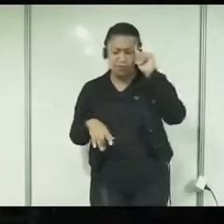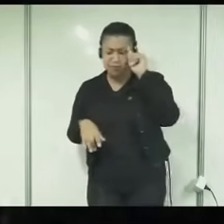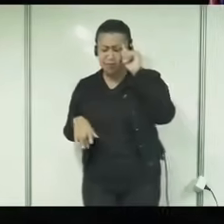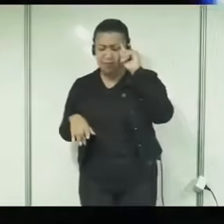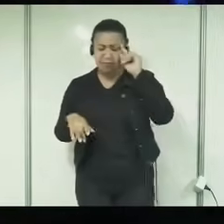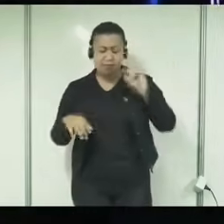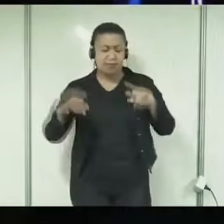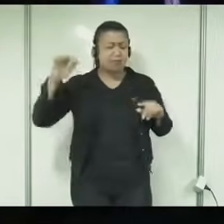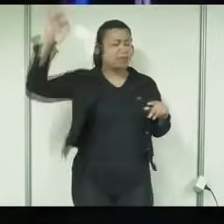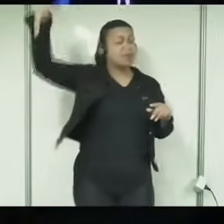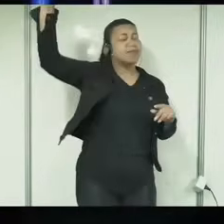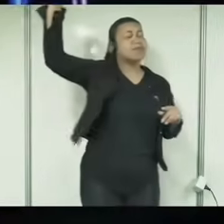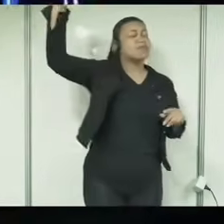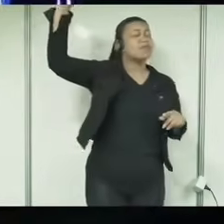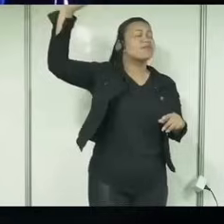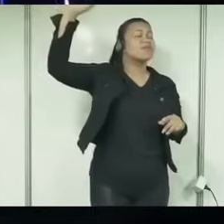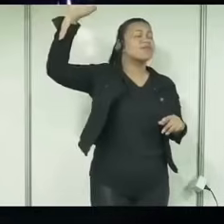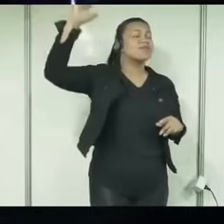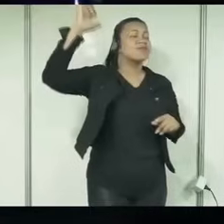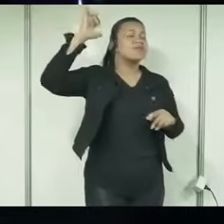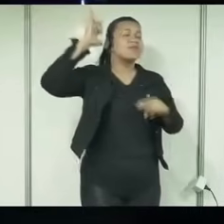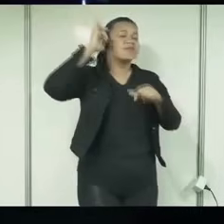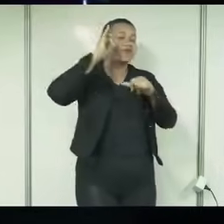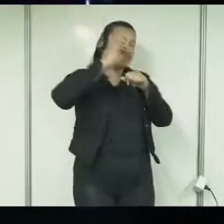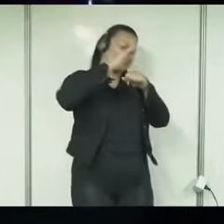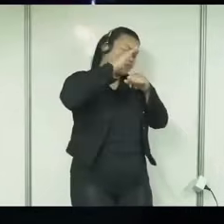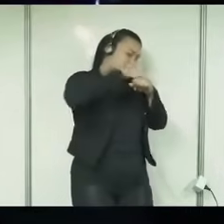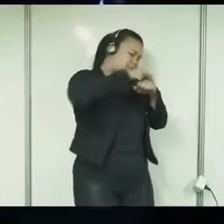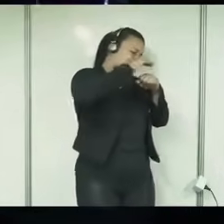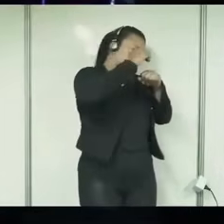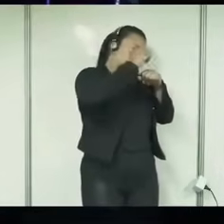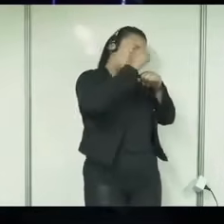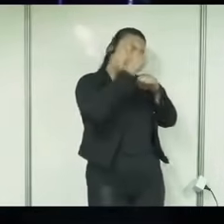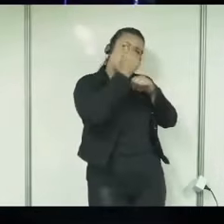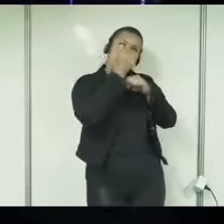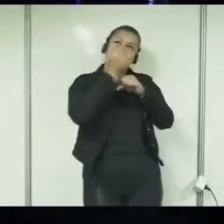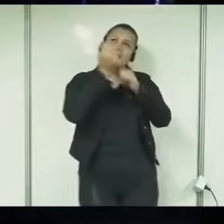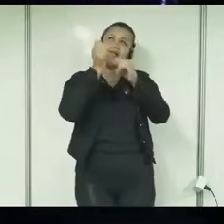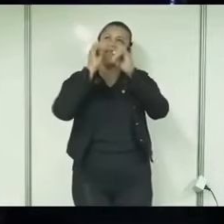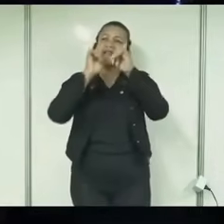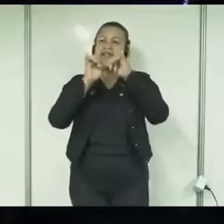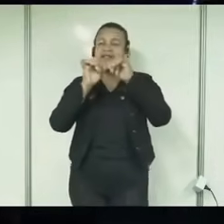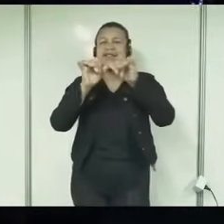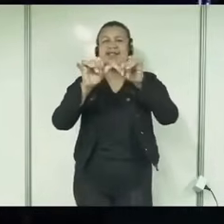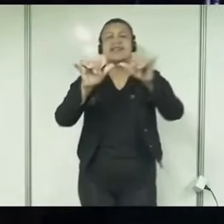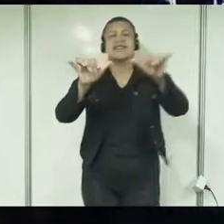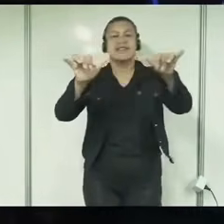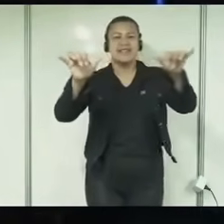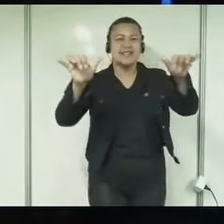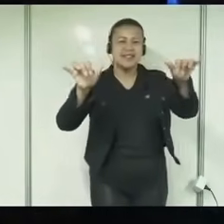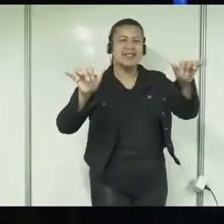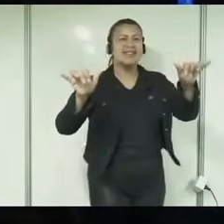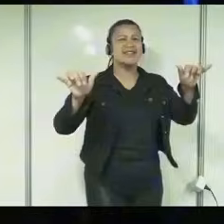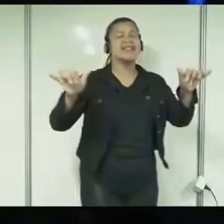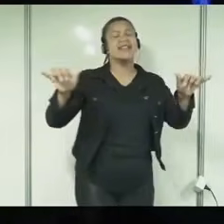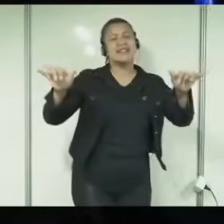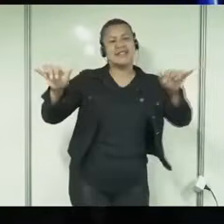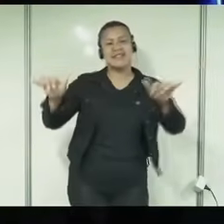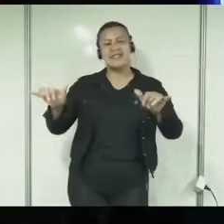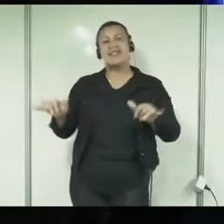Tua voz a me chamar, vai anunciar,